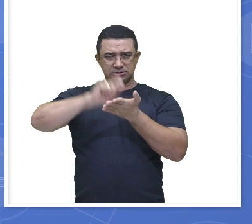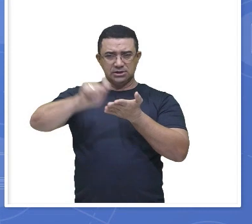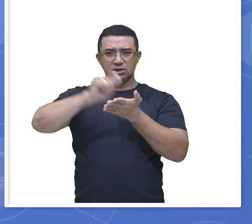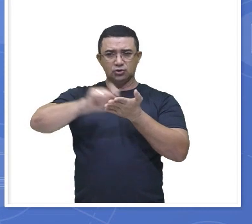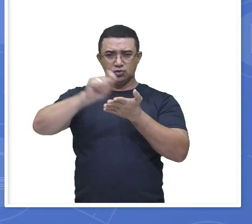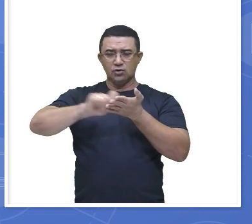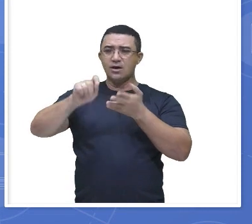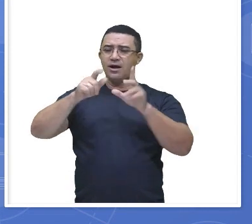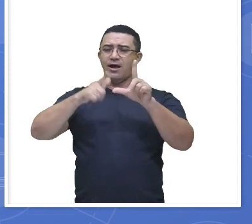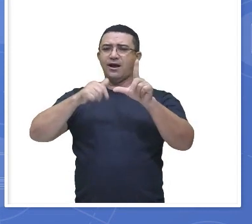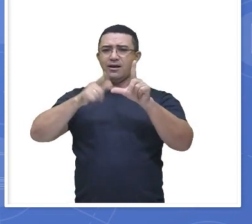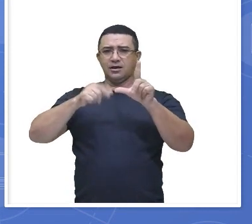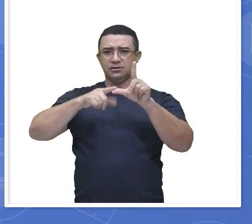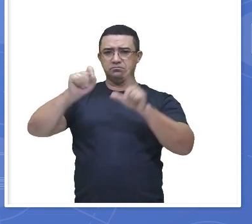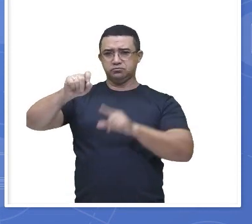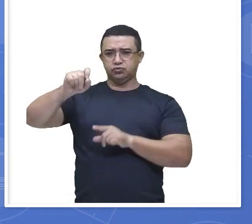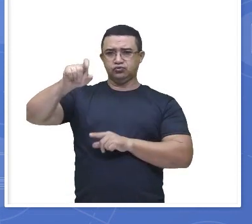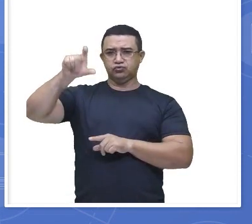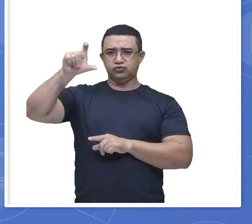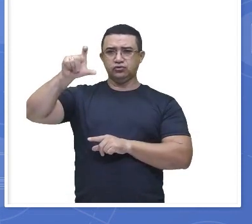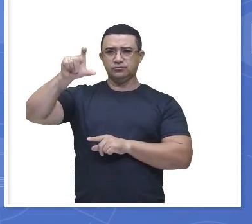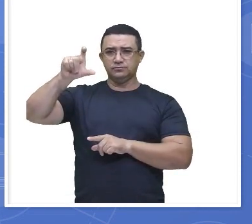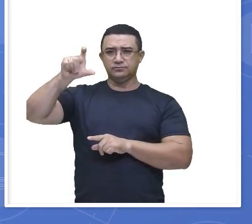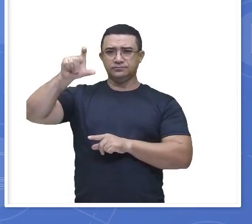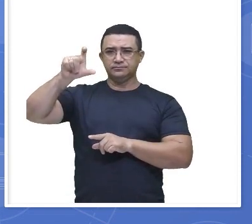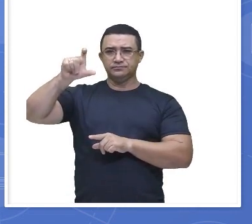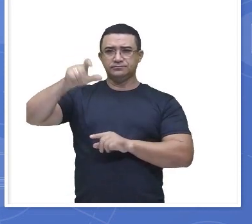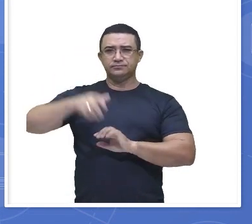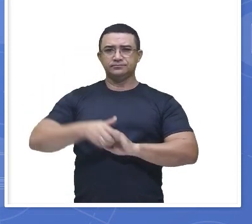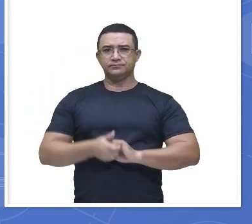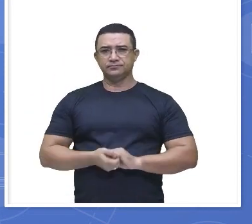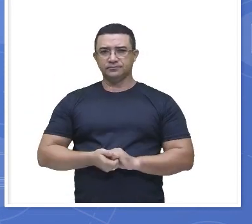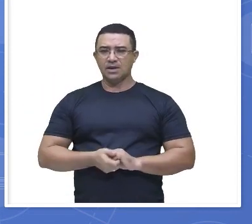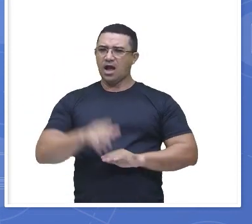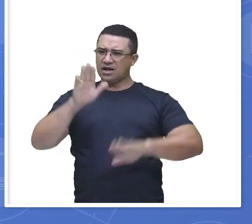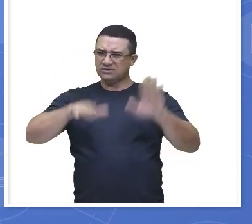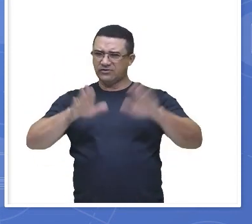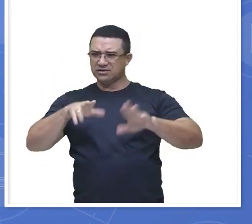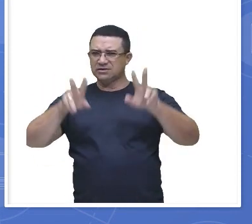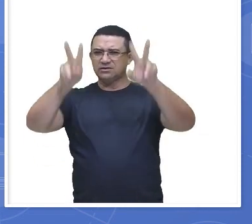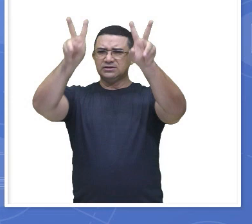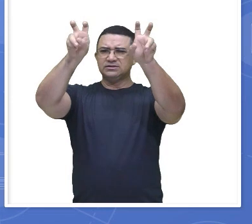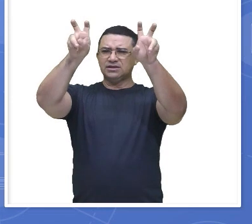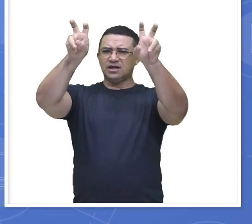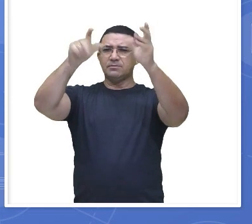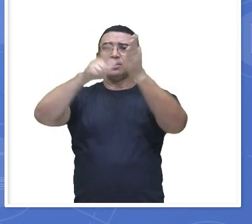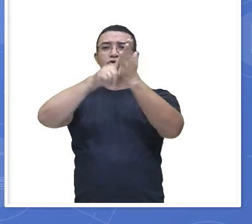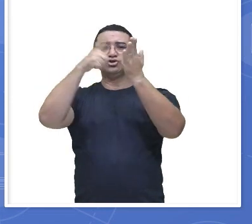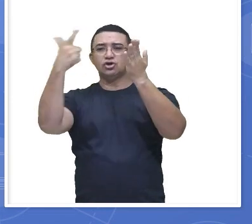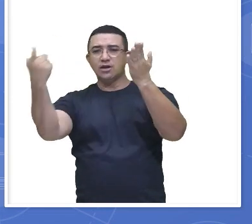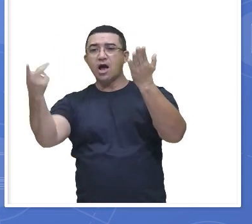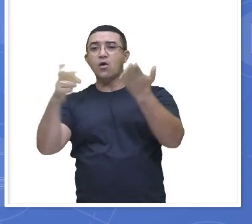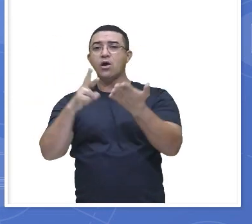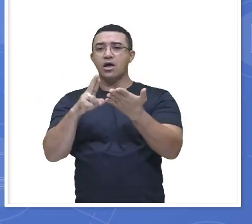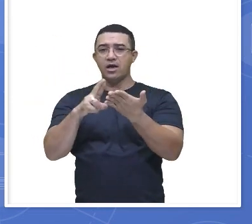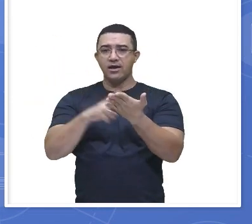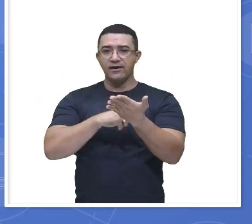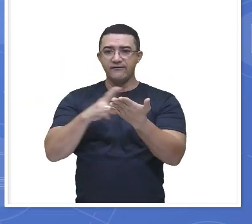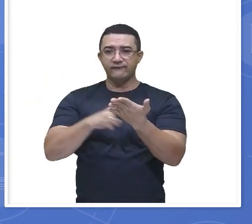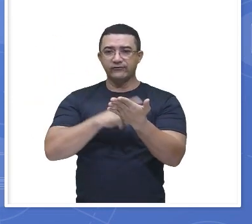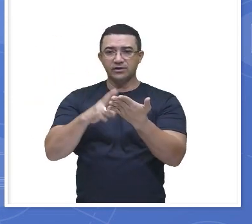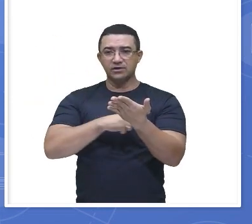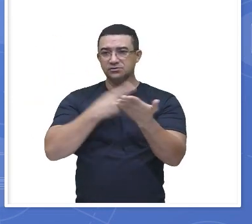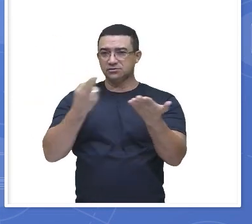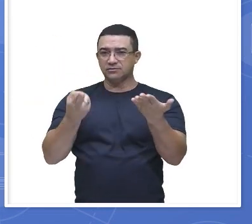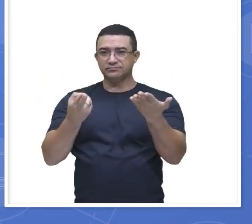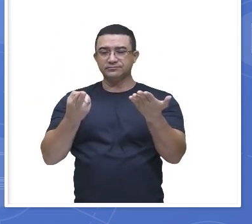ao texto, isso é padrão, né? Já que ele normalmente está ali ou em algum jornal impresso, revista impressa, ou em alguma página